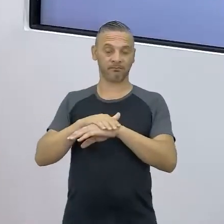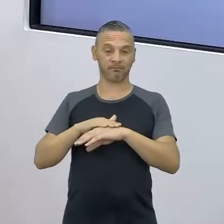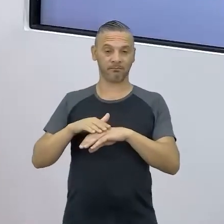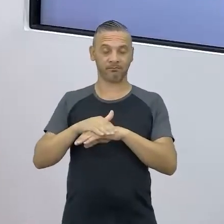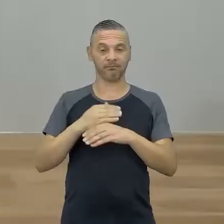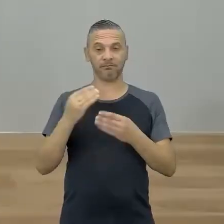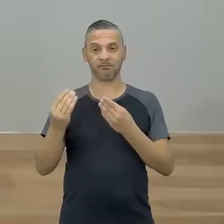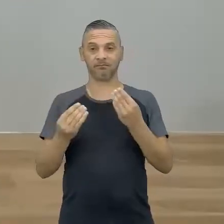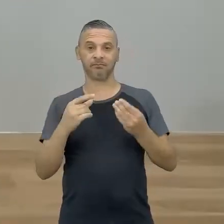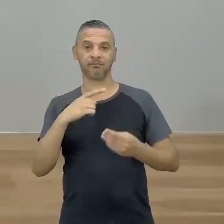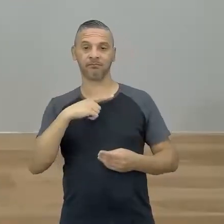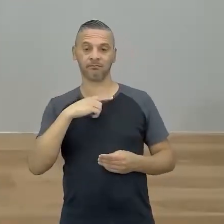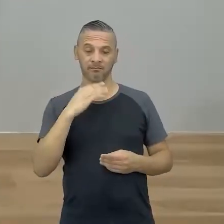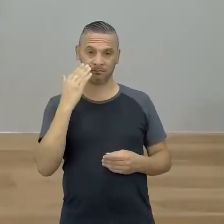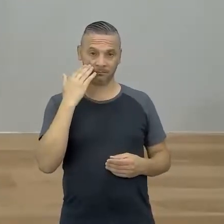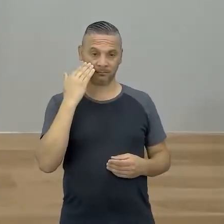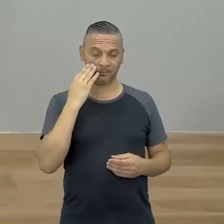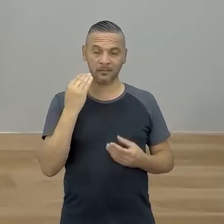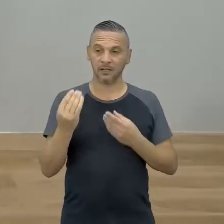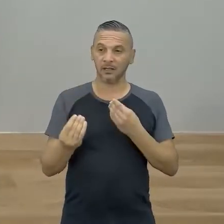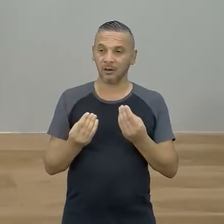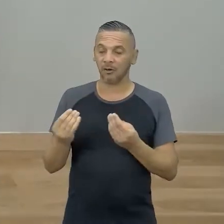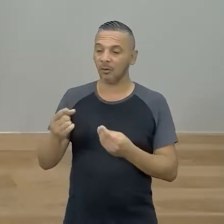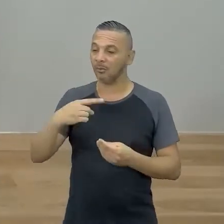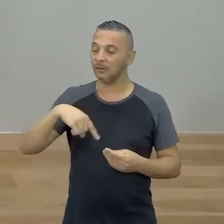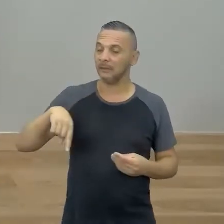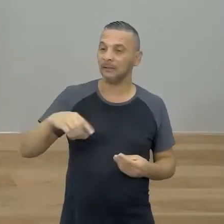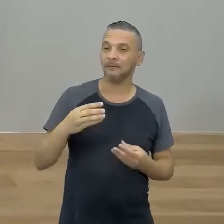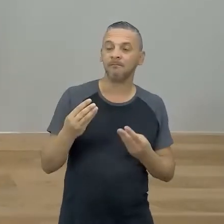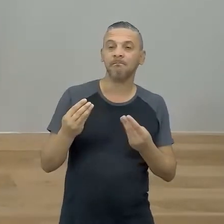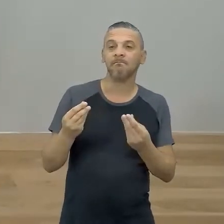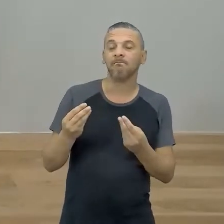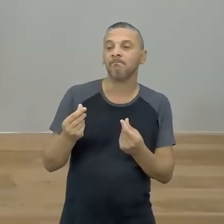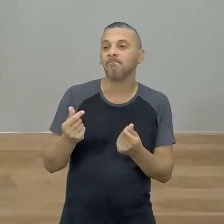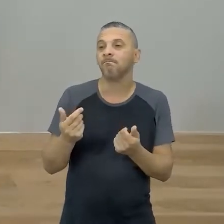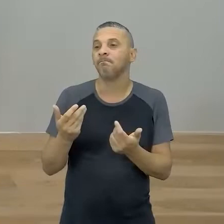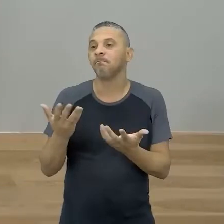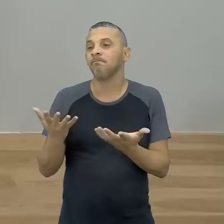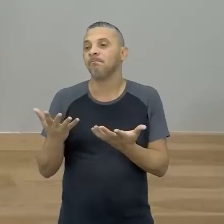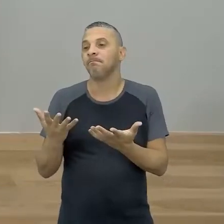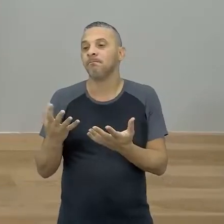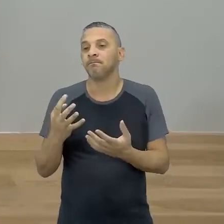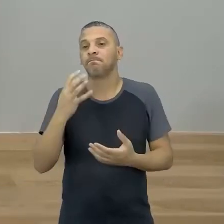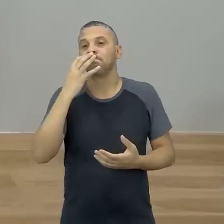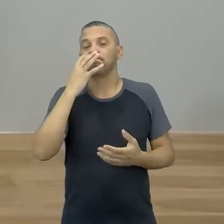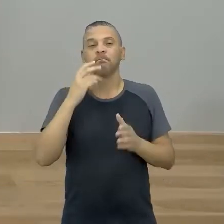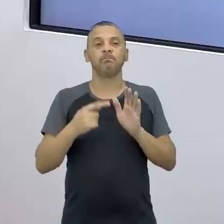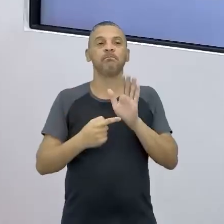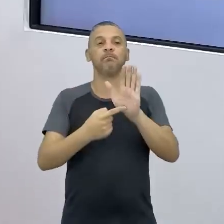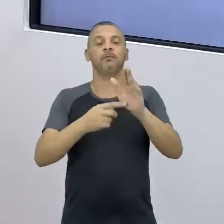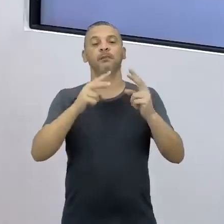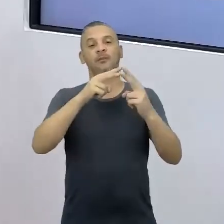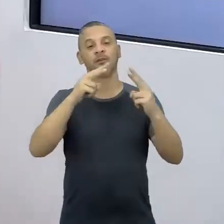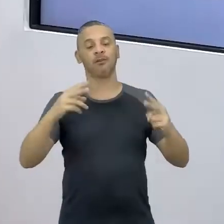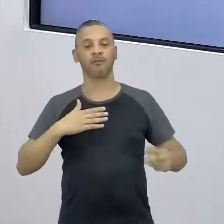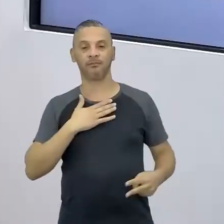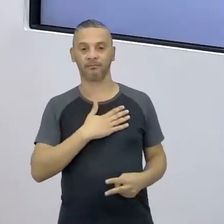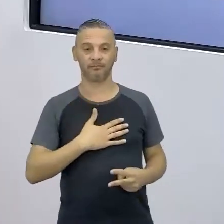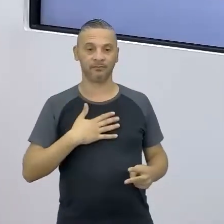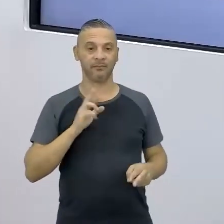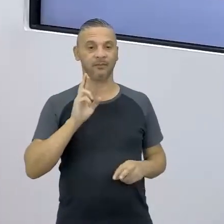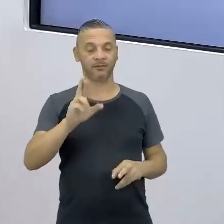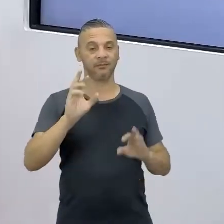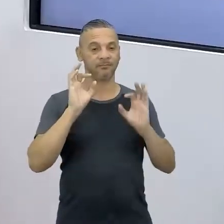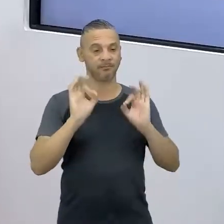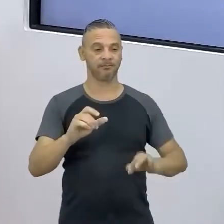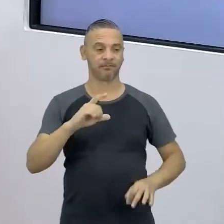isso, e eu mesmo falei, nossa, mas como fazer essa mostra virtual? Então eu trouxe esse vídeo e achei que o resultado final ficou muito